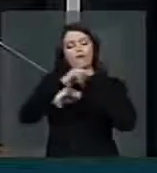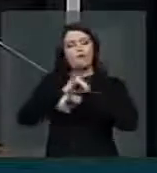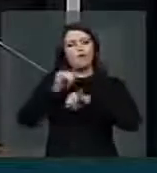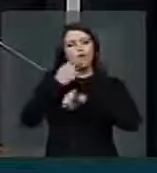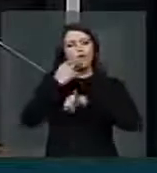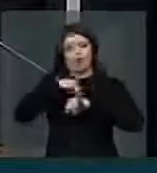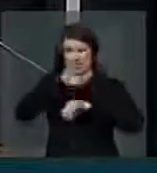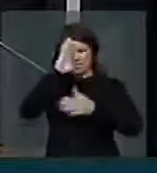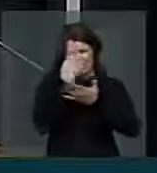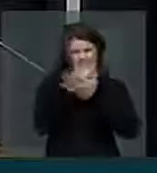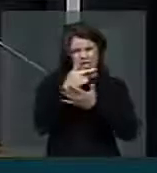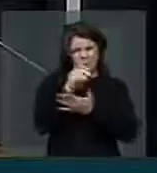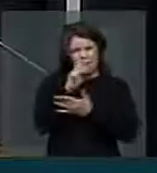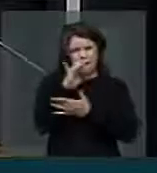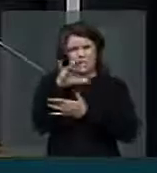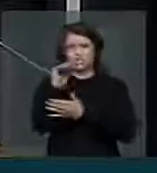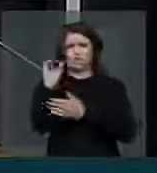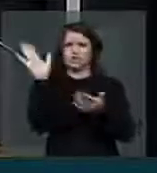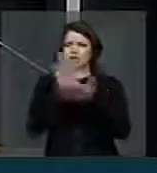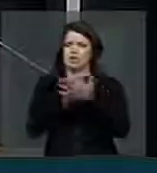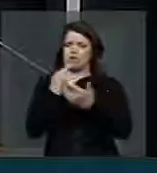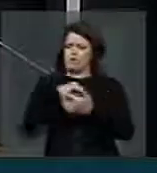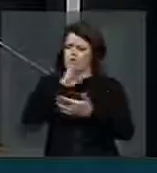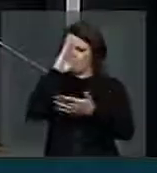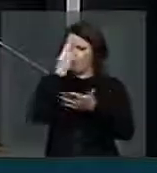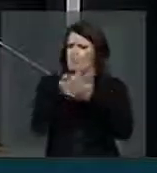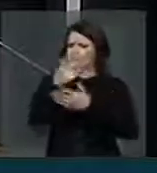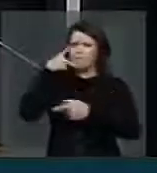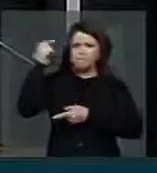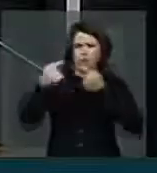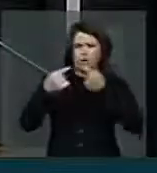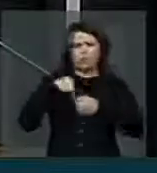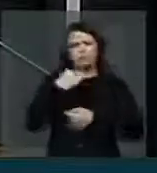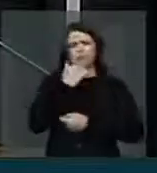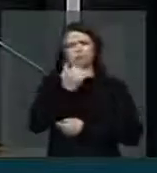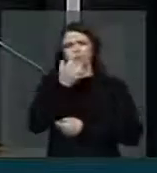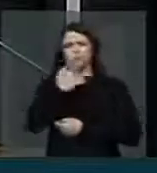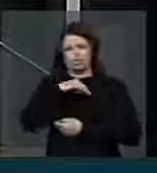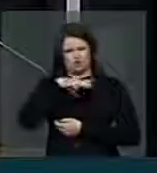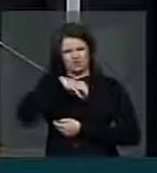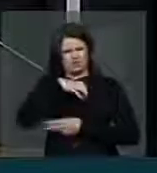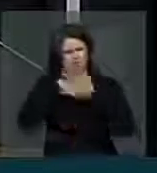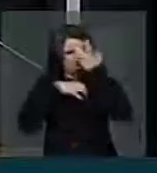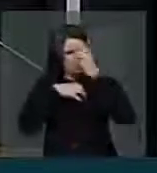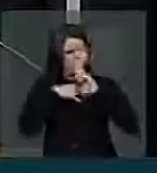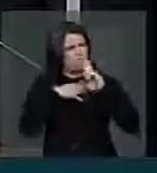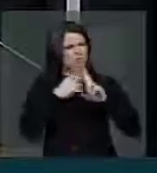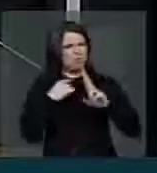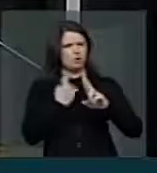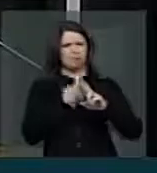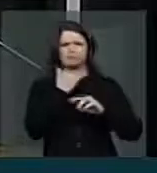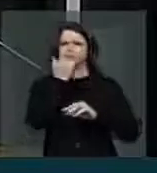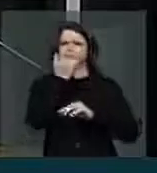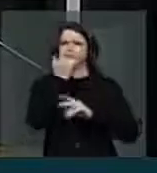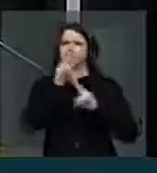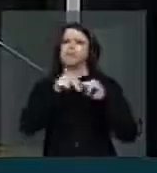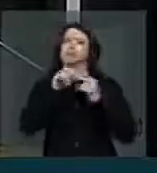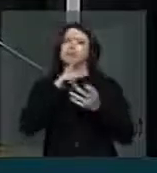acreditamos mais nos partidos, nós não acreditamos mais nos políticos, nós não nos sentimos representados. E aí teve